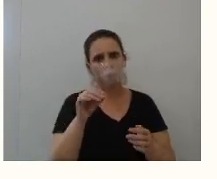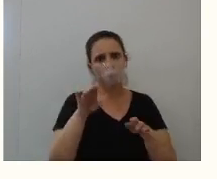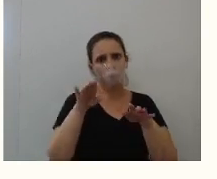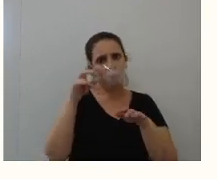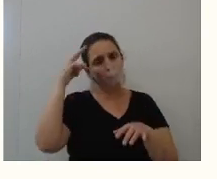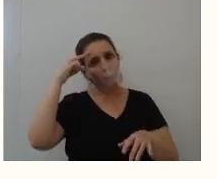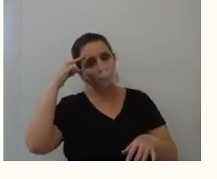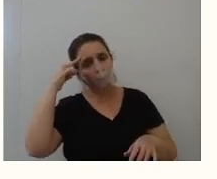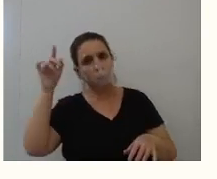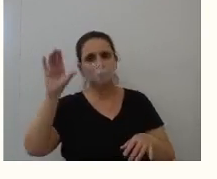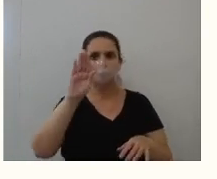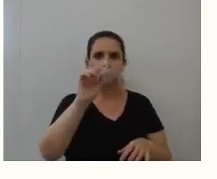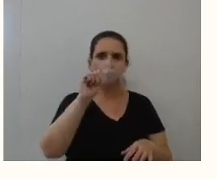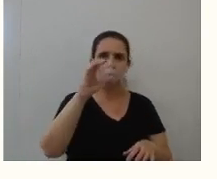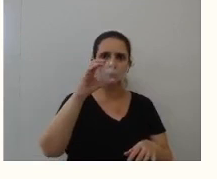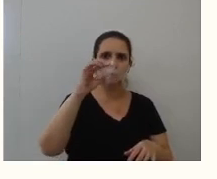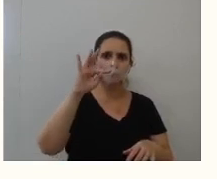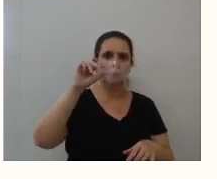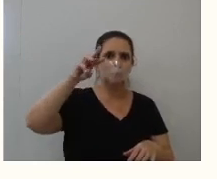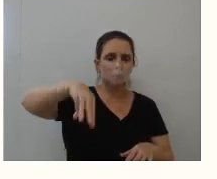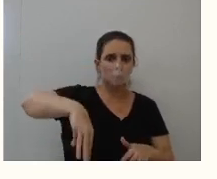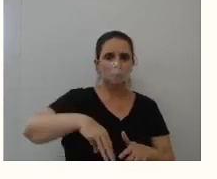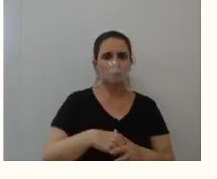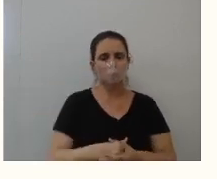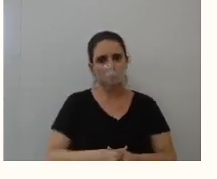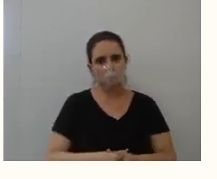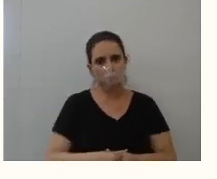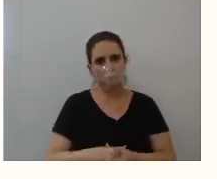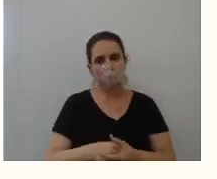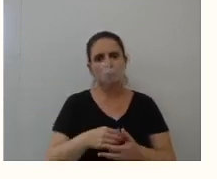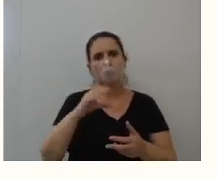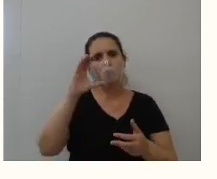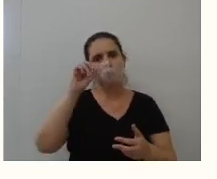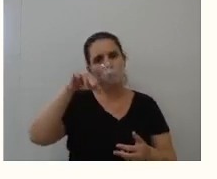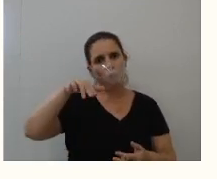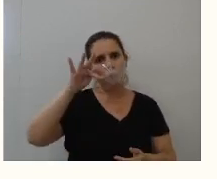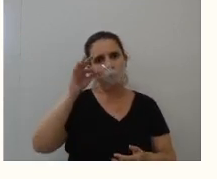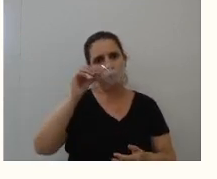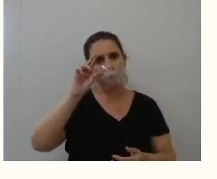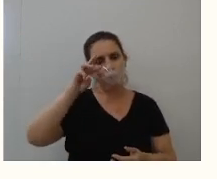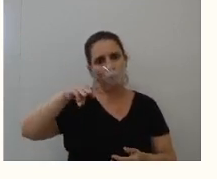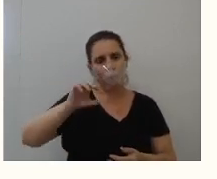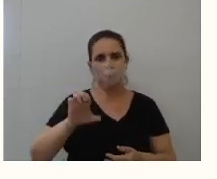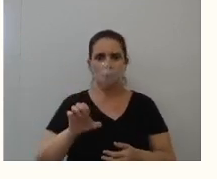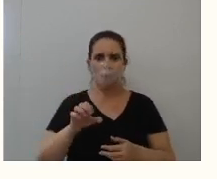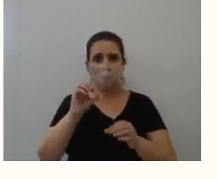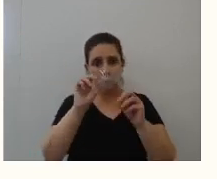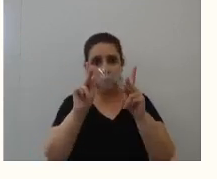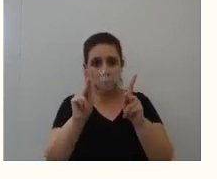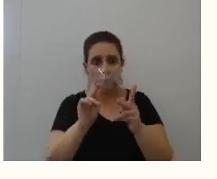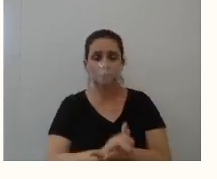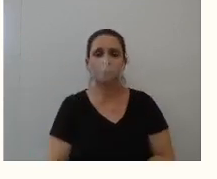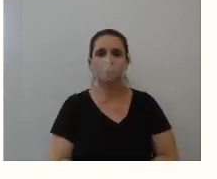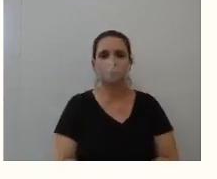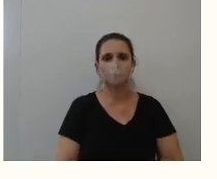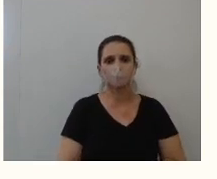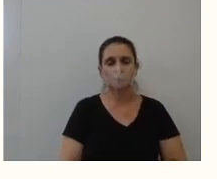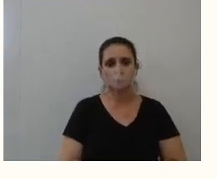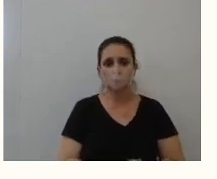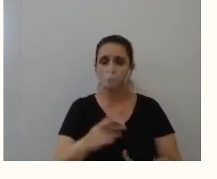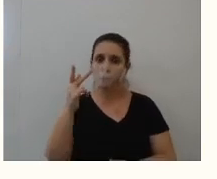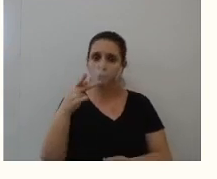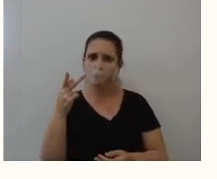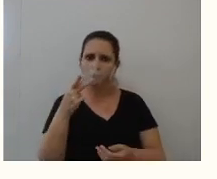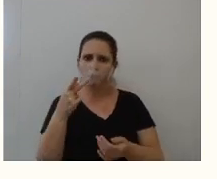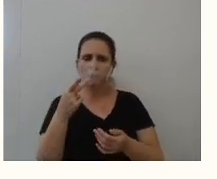consoante Bakhtin, segundo Bakhtin, conforme Bakhtin, ok? Digo essas coisas